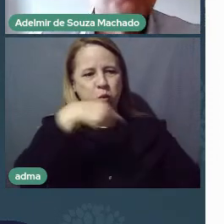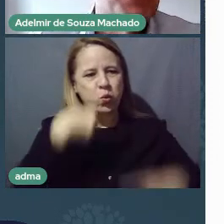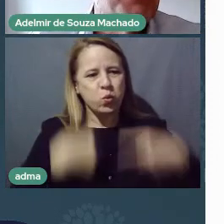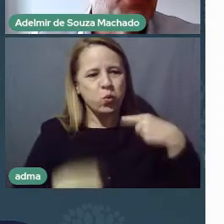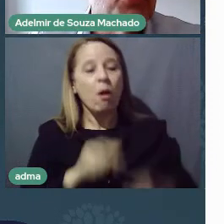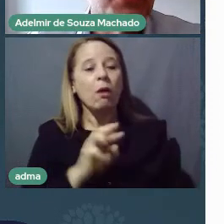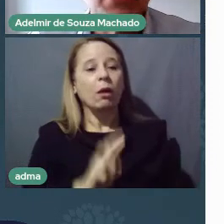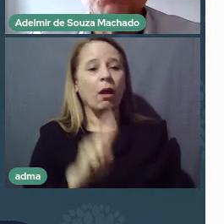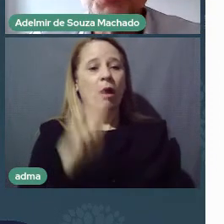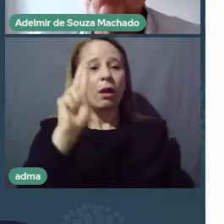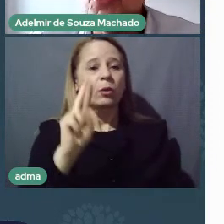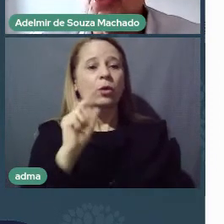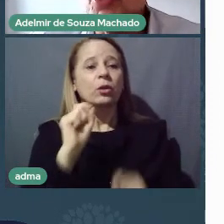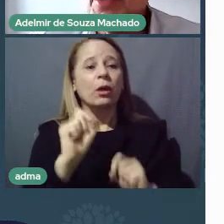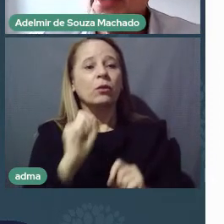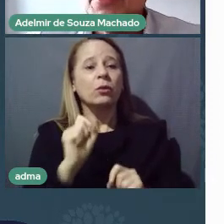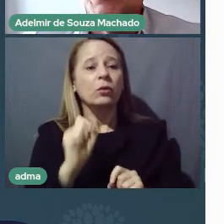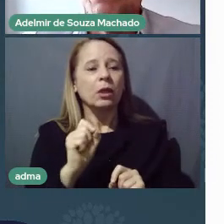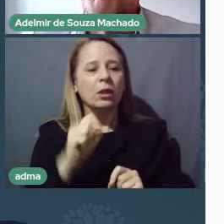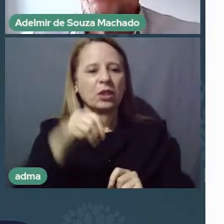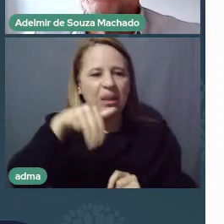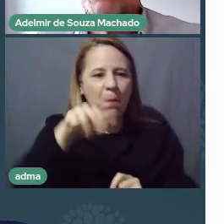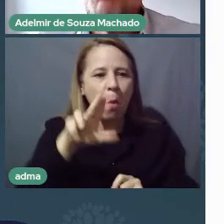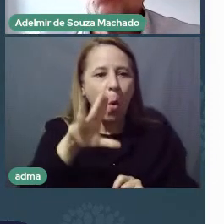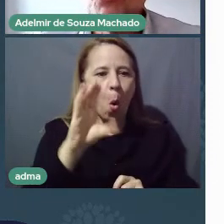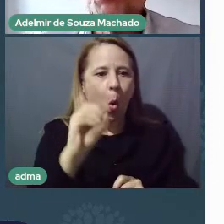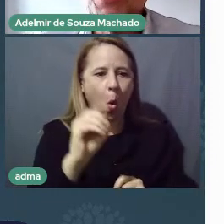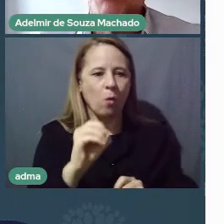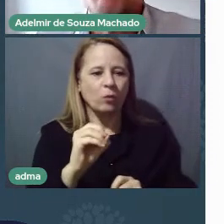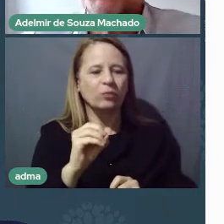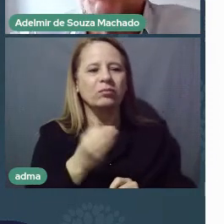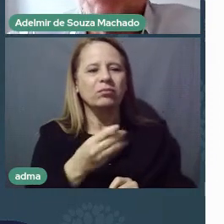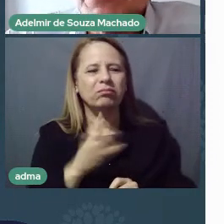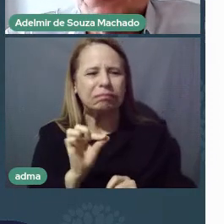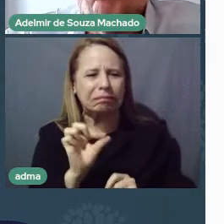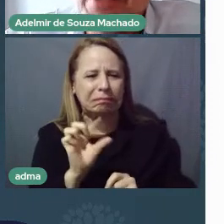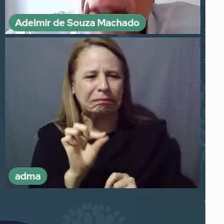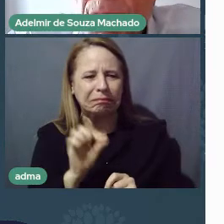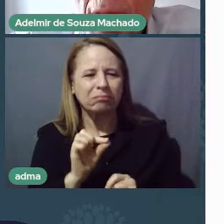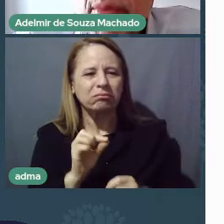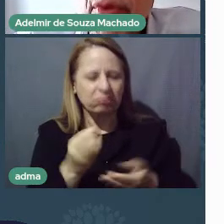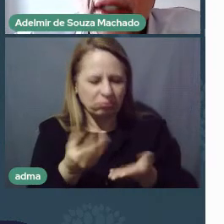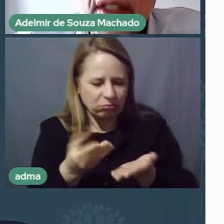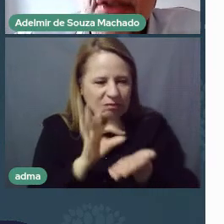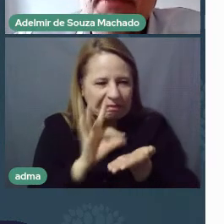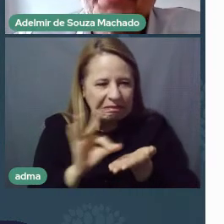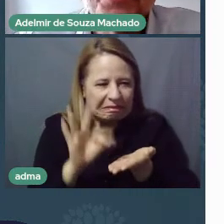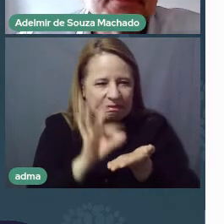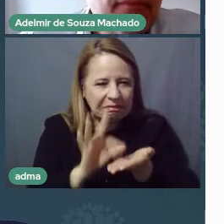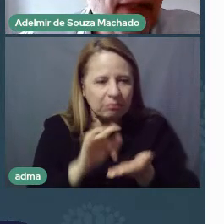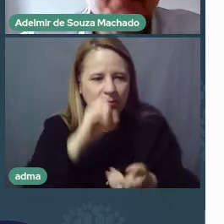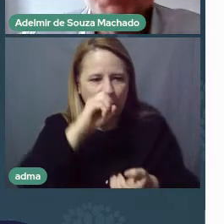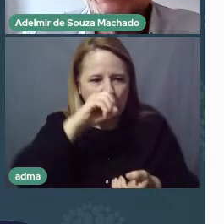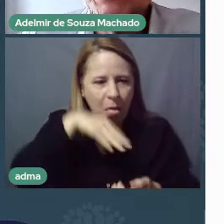responsáveis pela produção de muco, né? Esse muco geralmente é mais espesso e